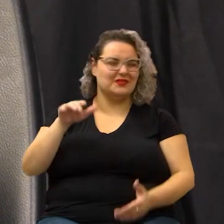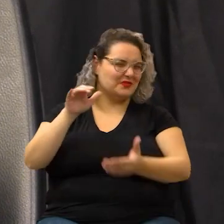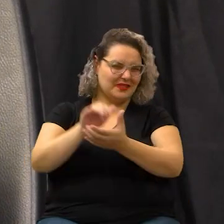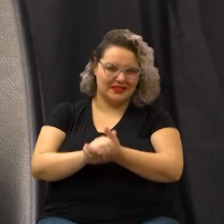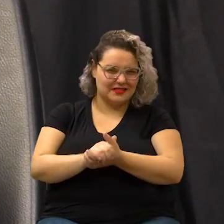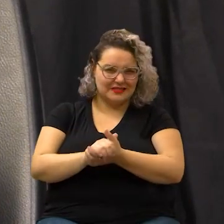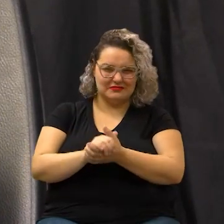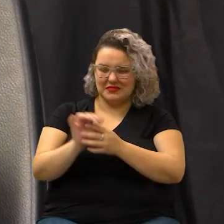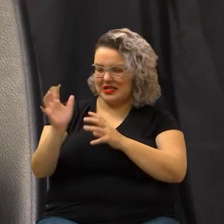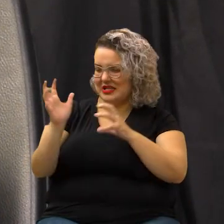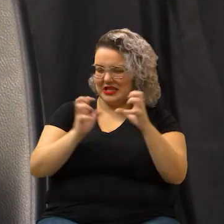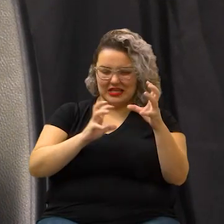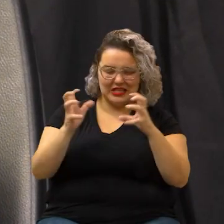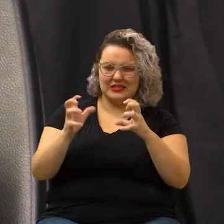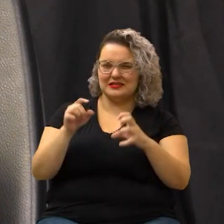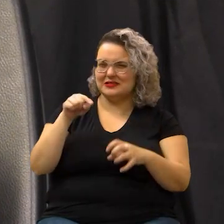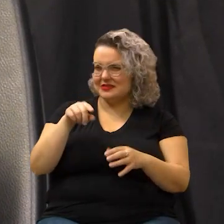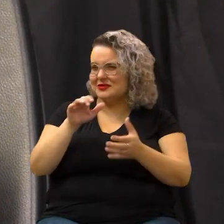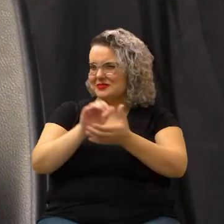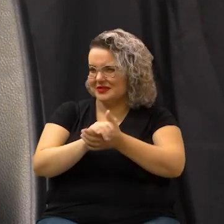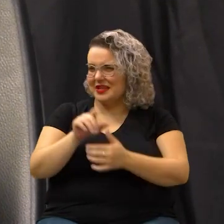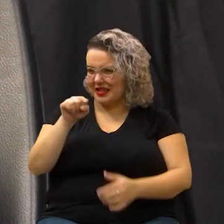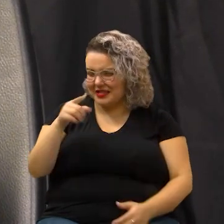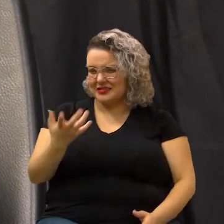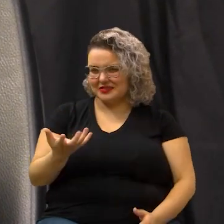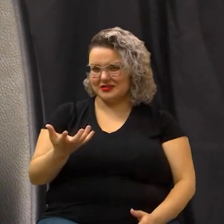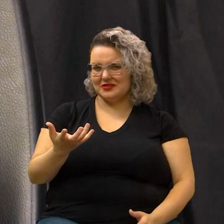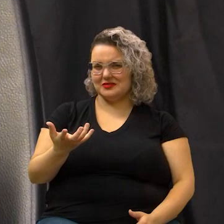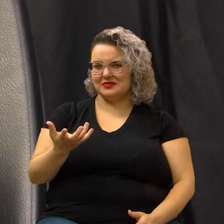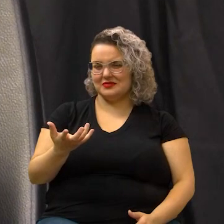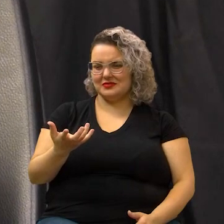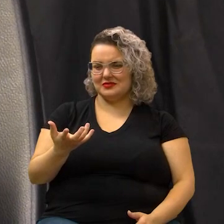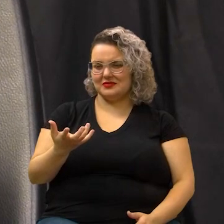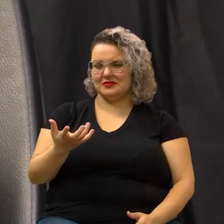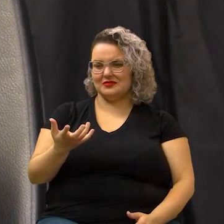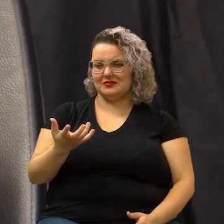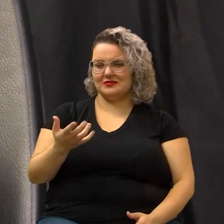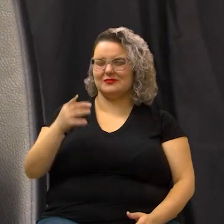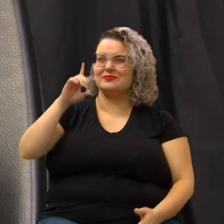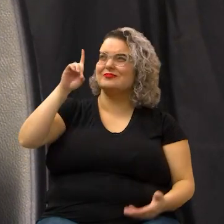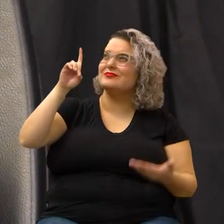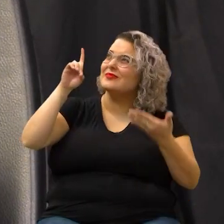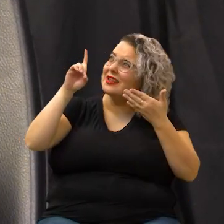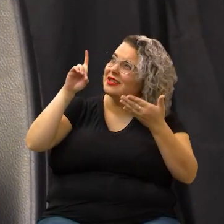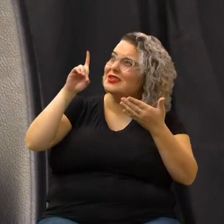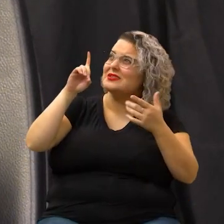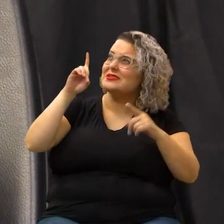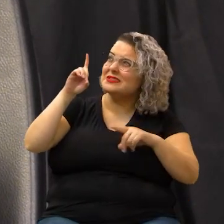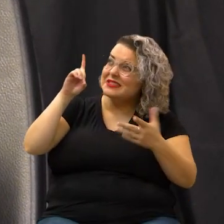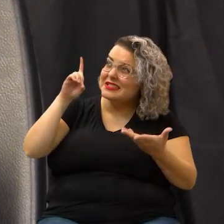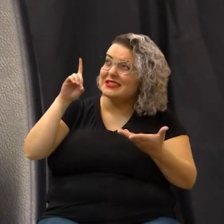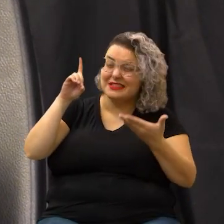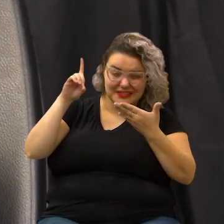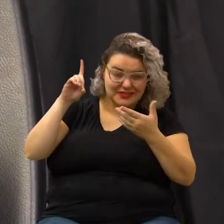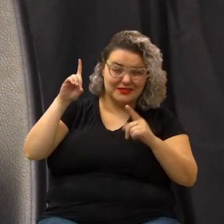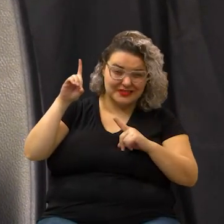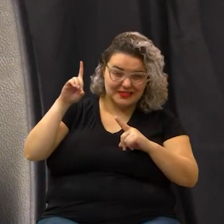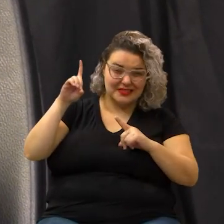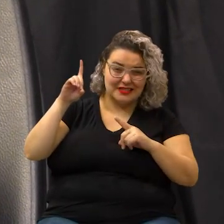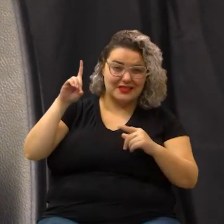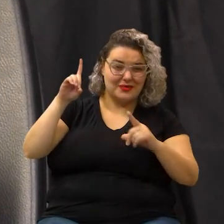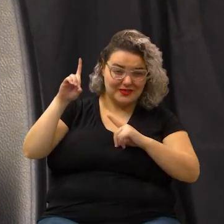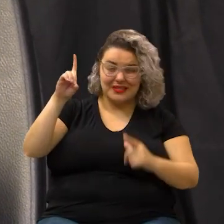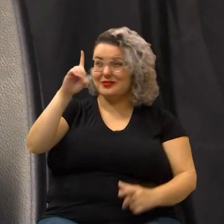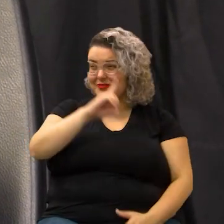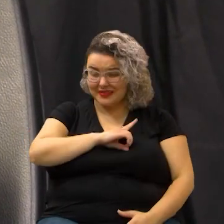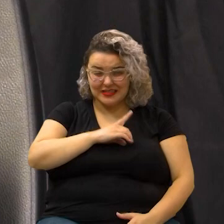Isso é casamento? Viver nessa briga, isso é casamento? É isso? Olhar para Deus e falar, Deus existe, então isso é Deus.